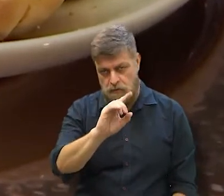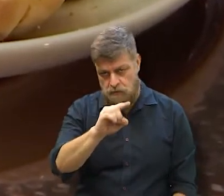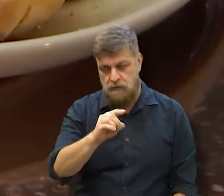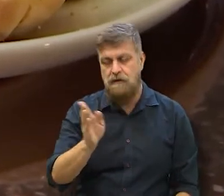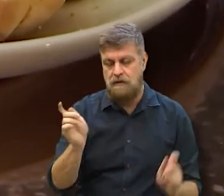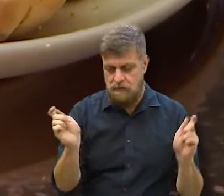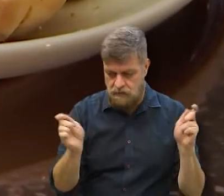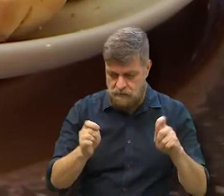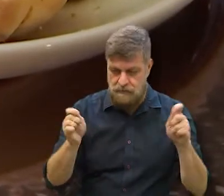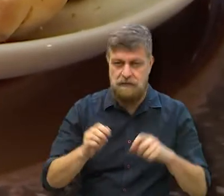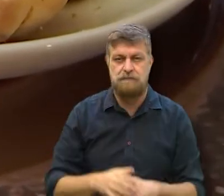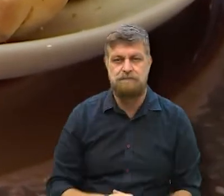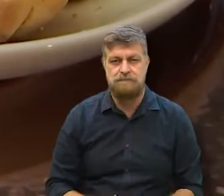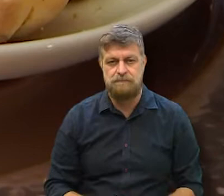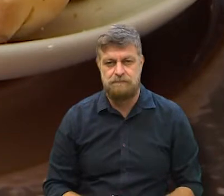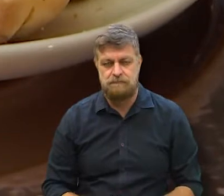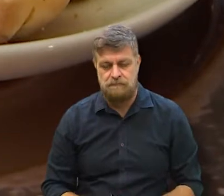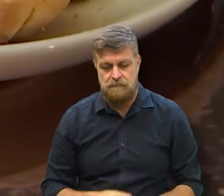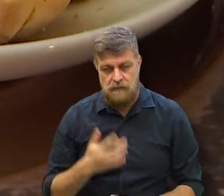jiló. É super, assim,